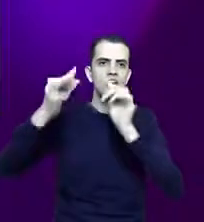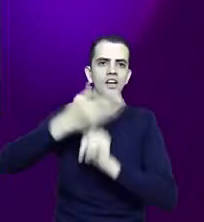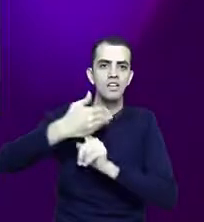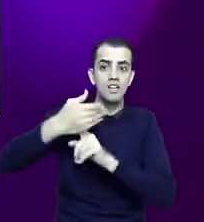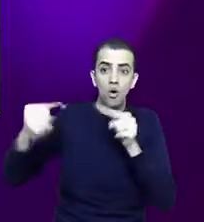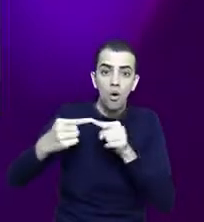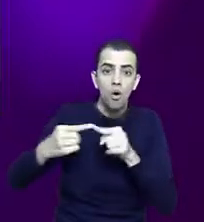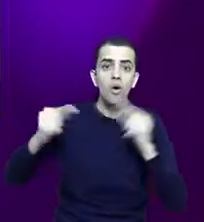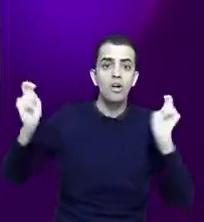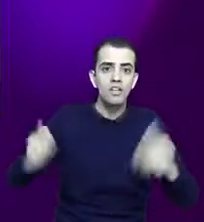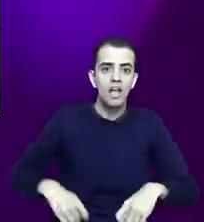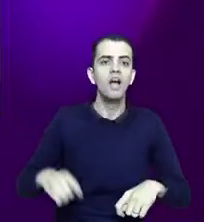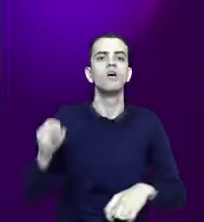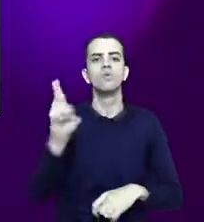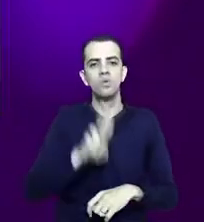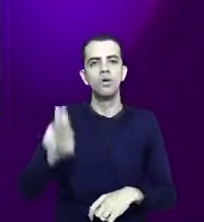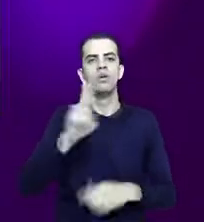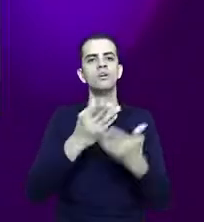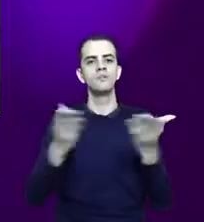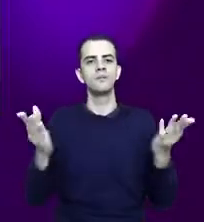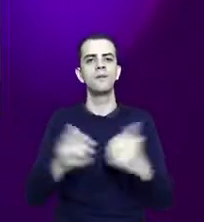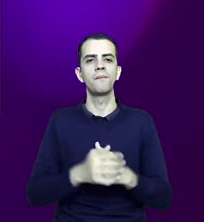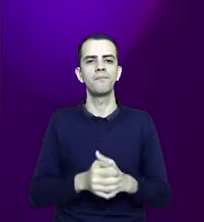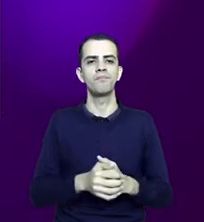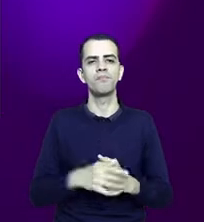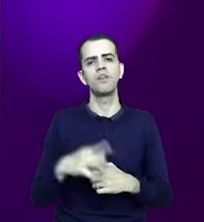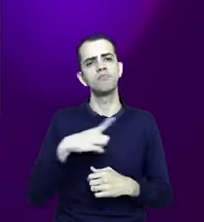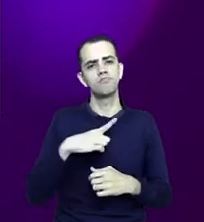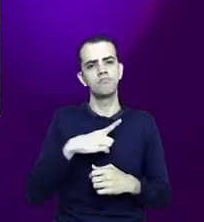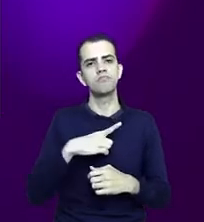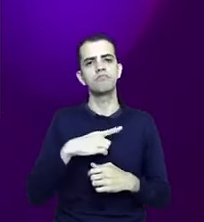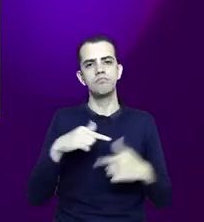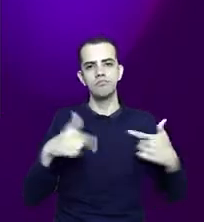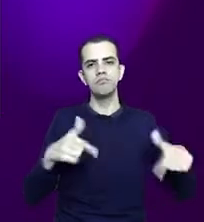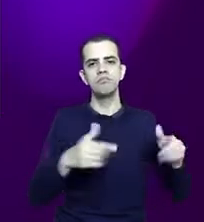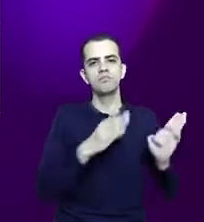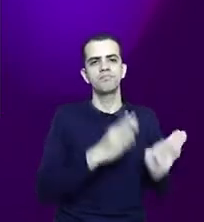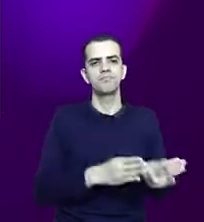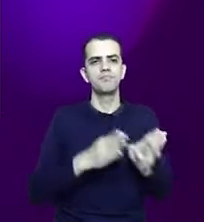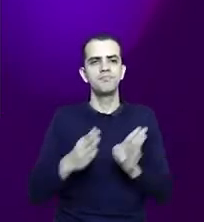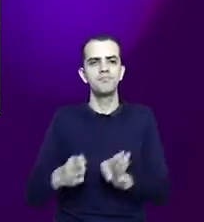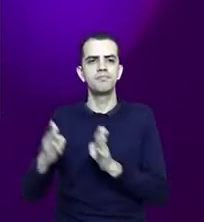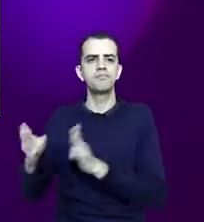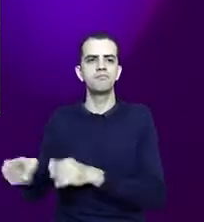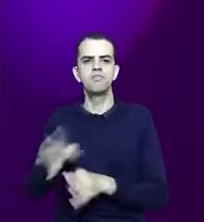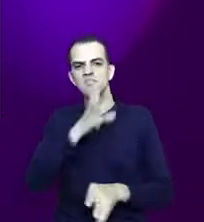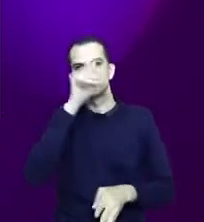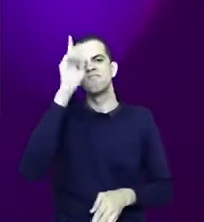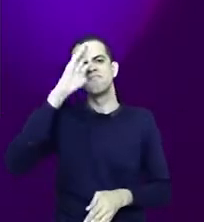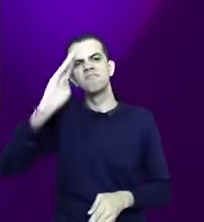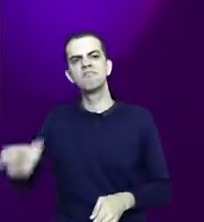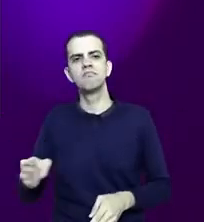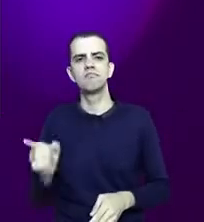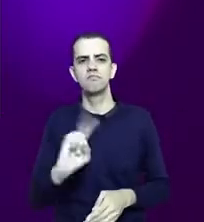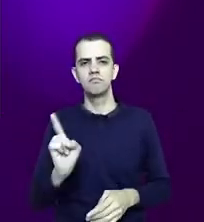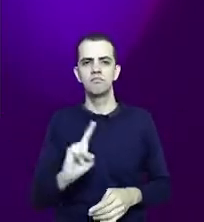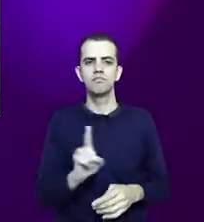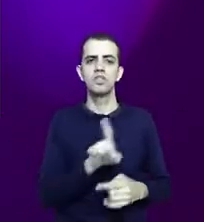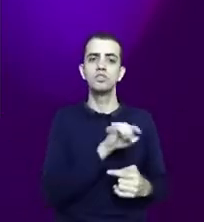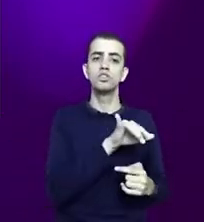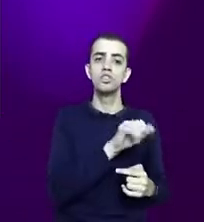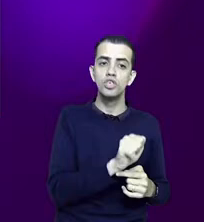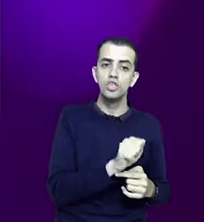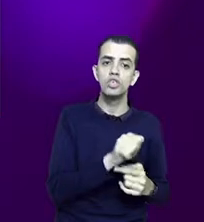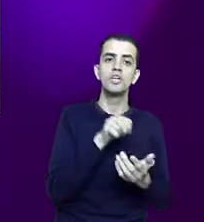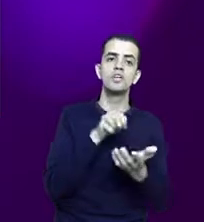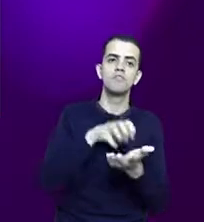para isso, né? Tudo segue um fluxo de trabalho, né? Até a confecção dos guias cirúrgicos, até a